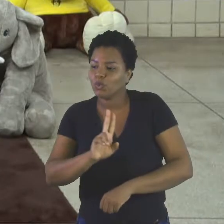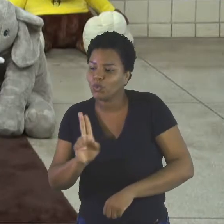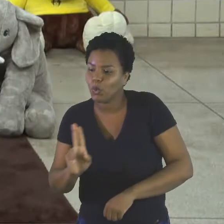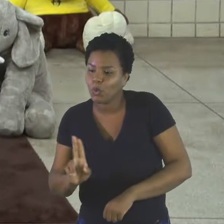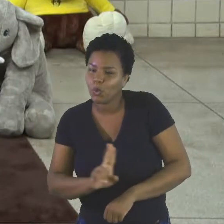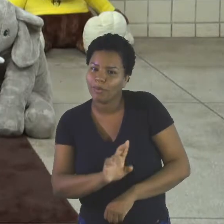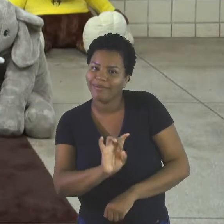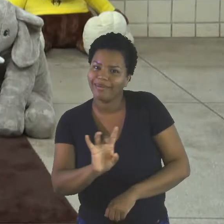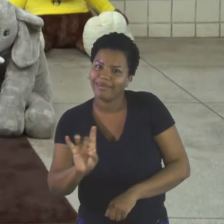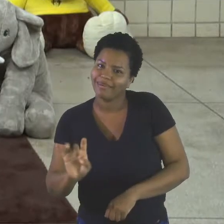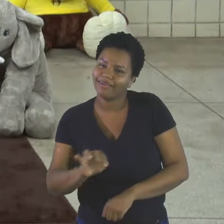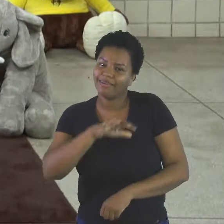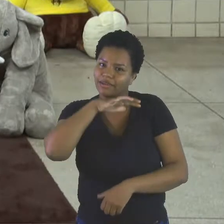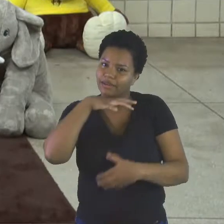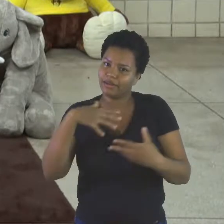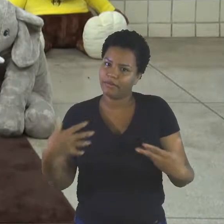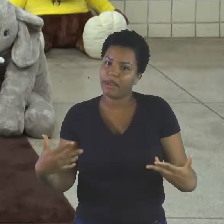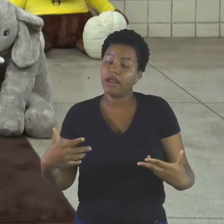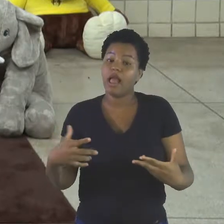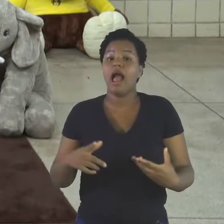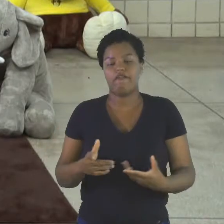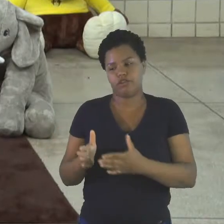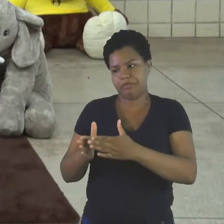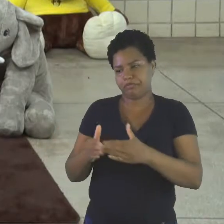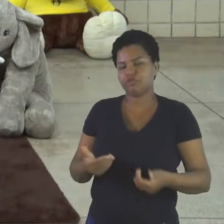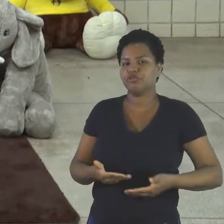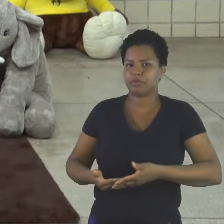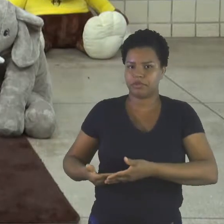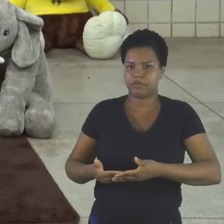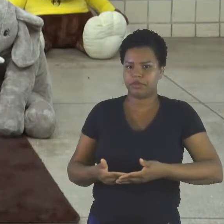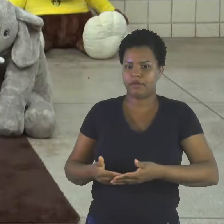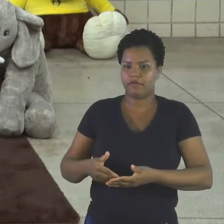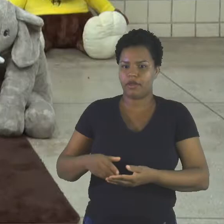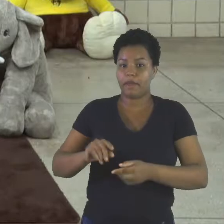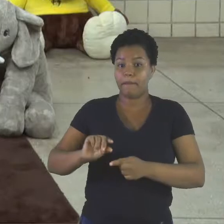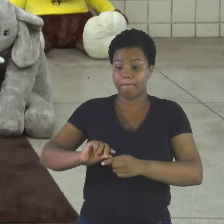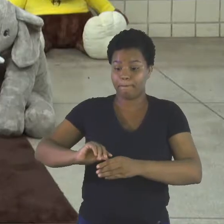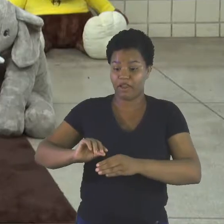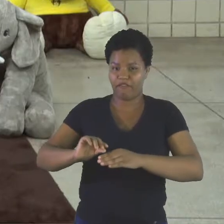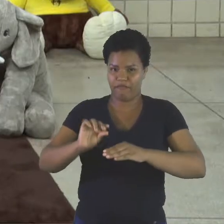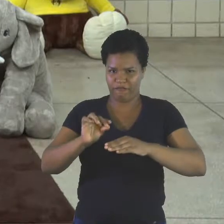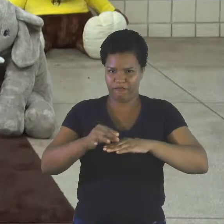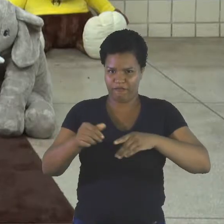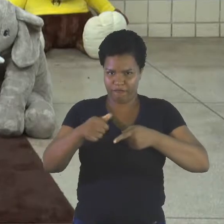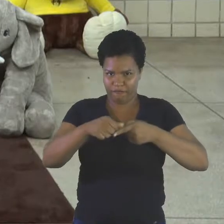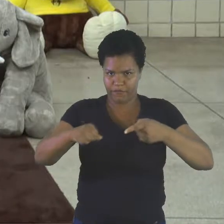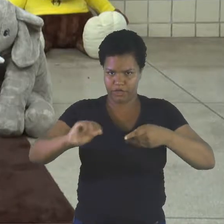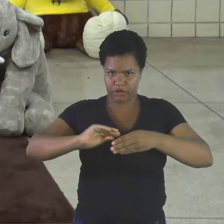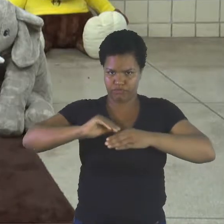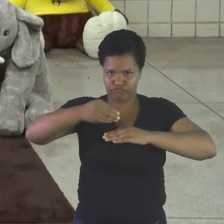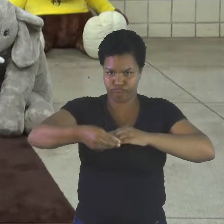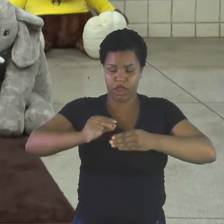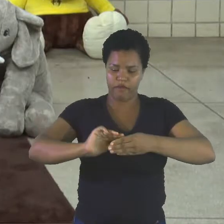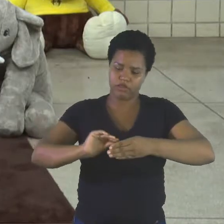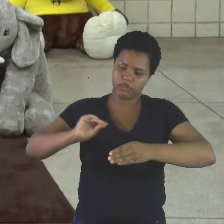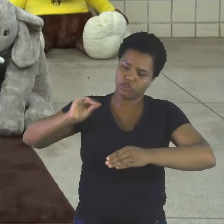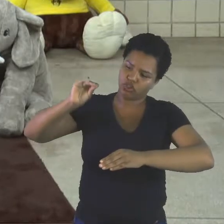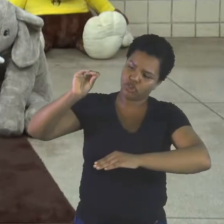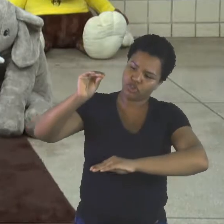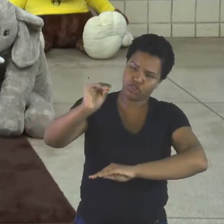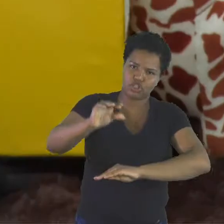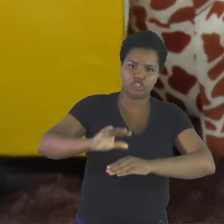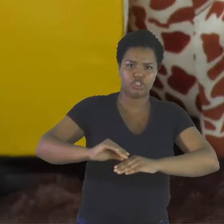nome dos animais aí você vai pedir que o seu bebê retire a fita que está no animal vamos